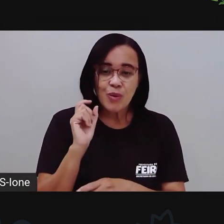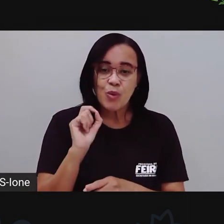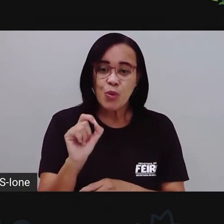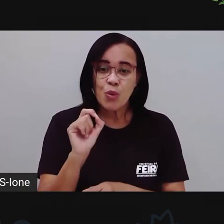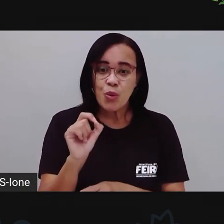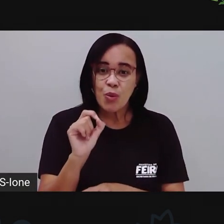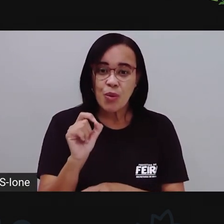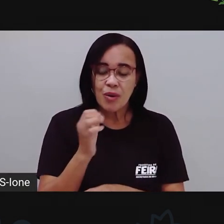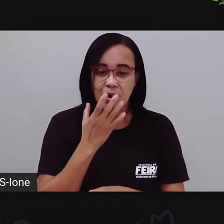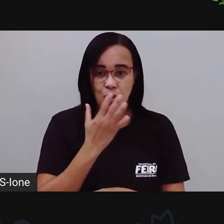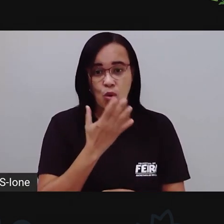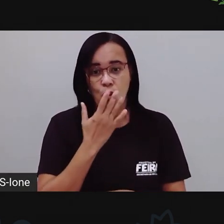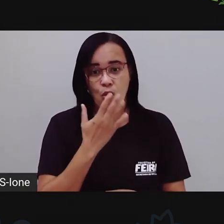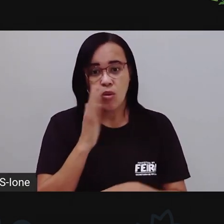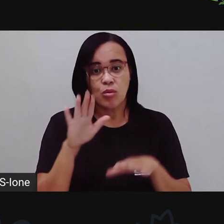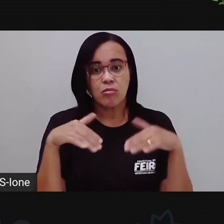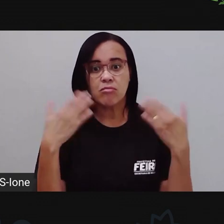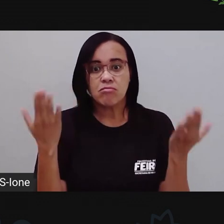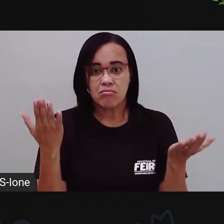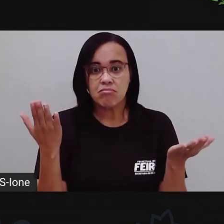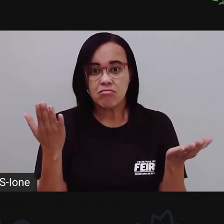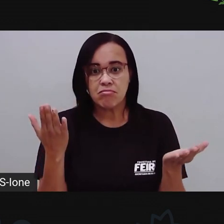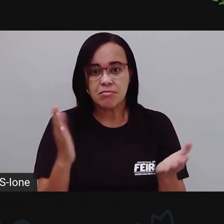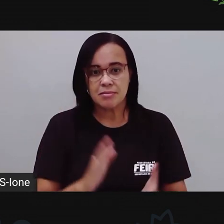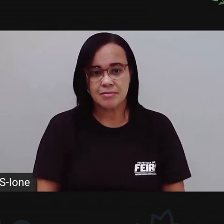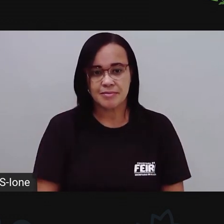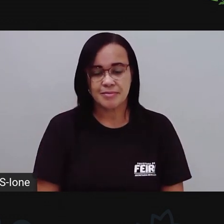Fala para mim aí qual foi a cor que a gente viu que ia formar.